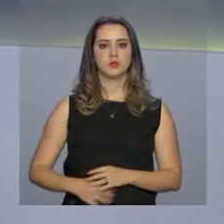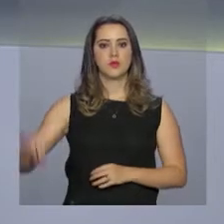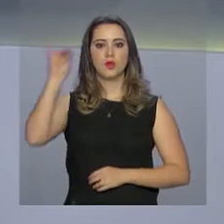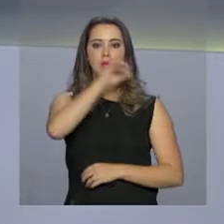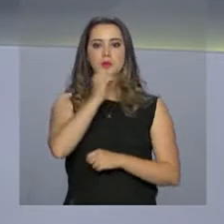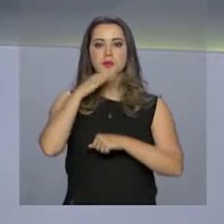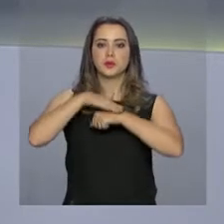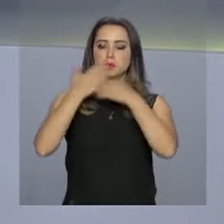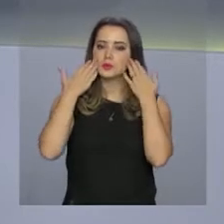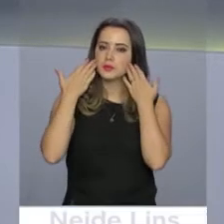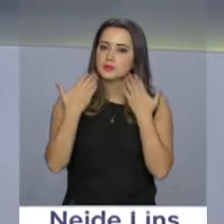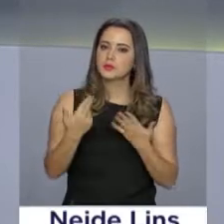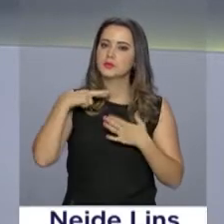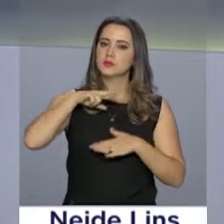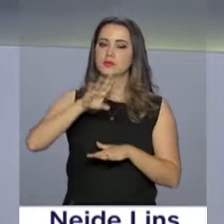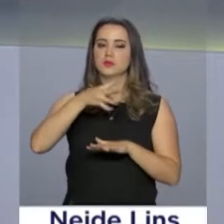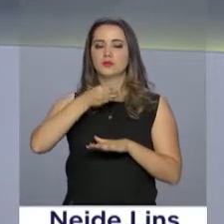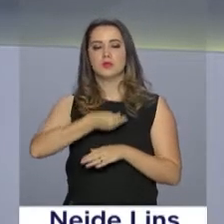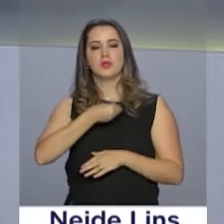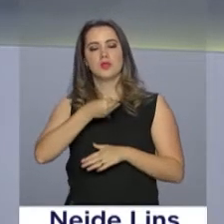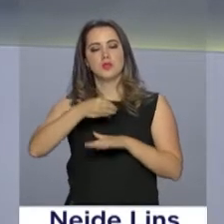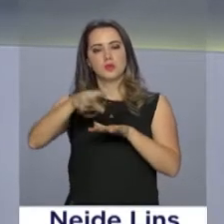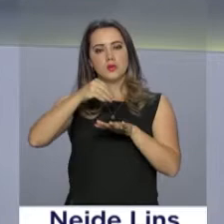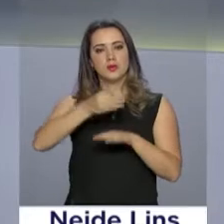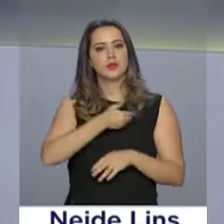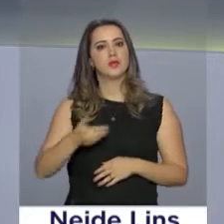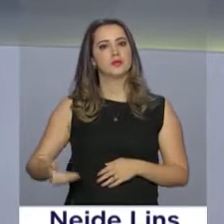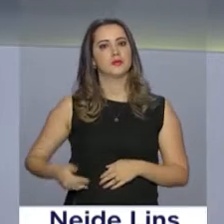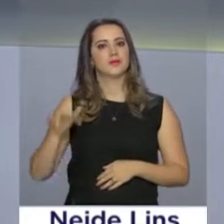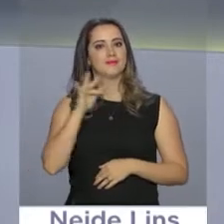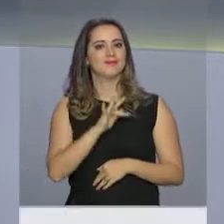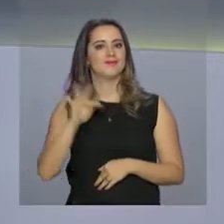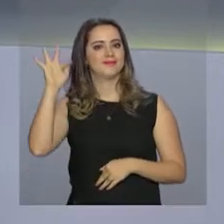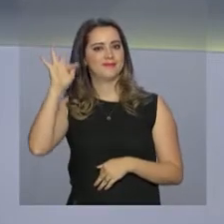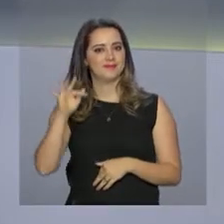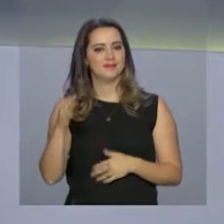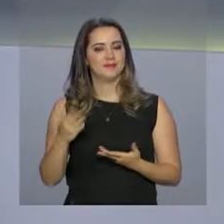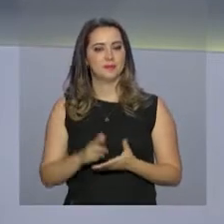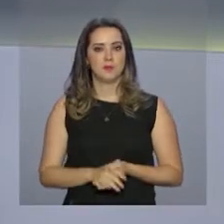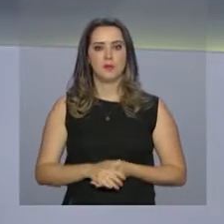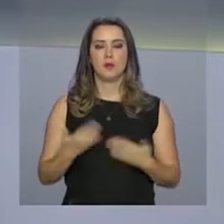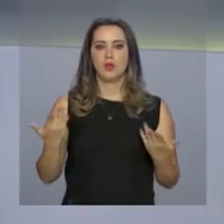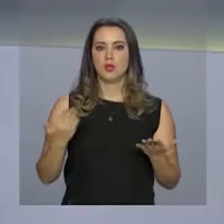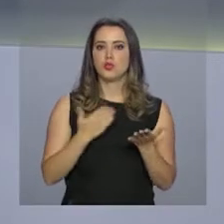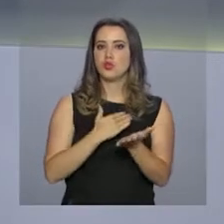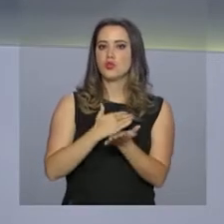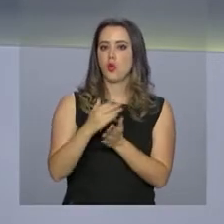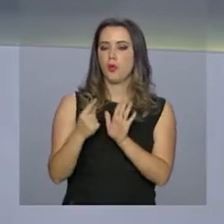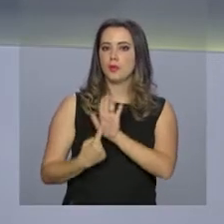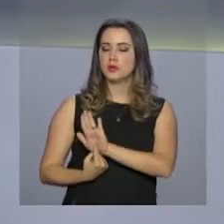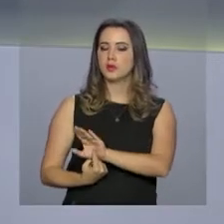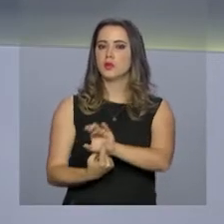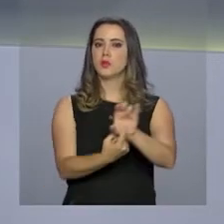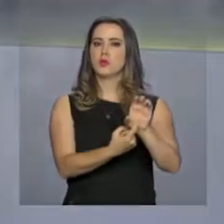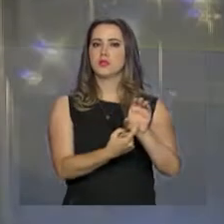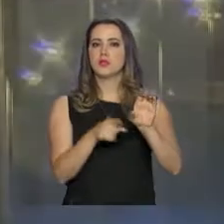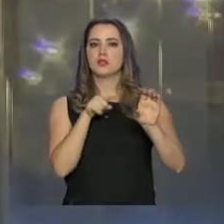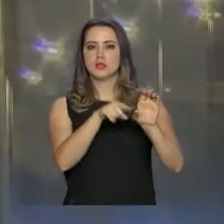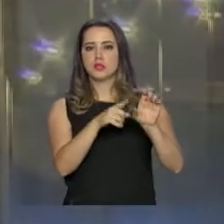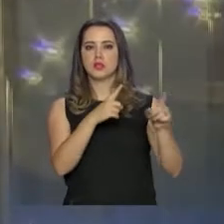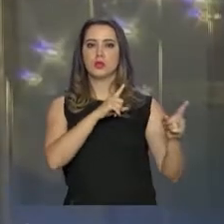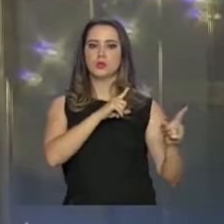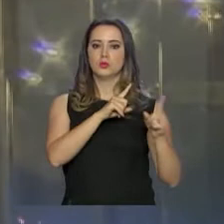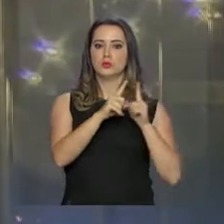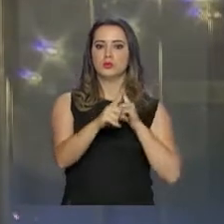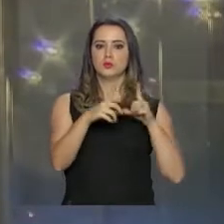Olá, boa noite. Acompanhe agora as notícias do governo federal aqui no Repórter NBR. A gente começa com imagens ao vivo do